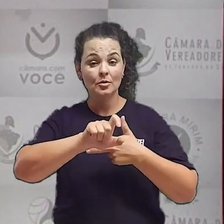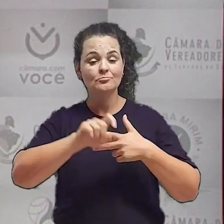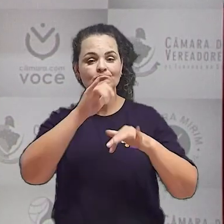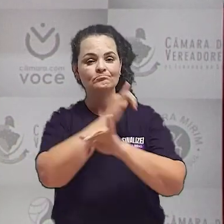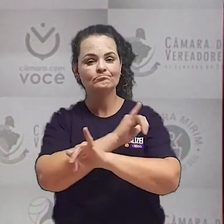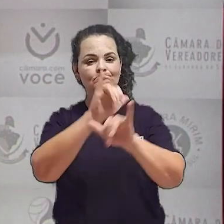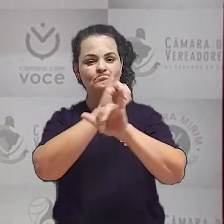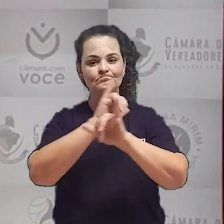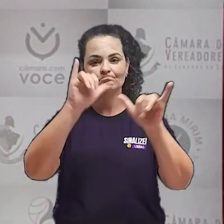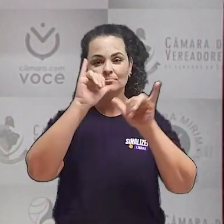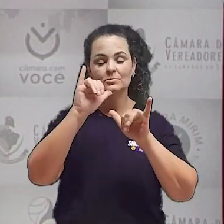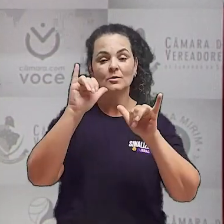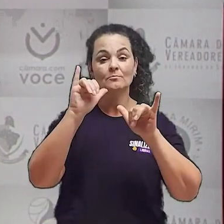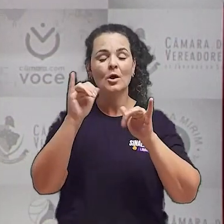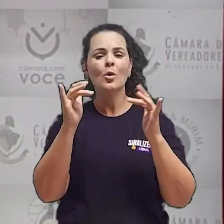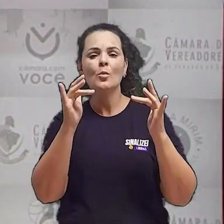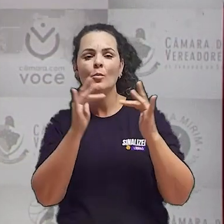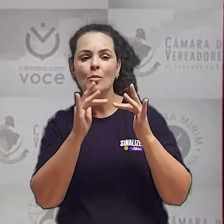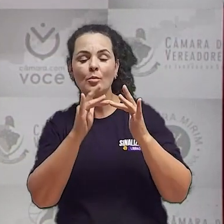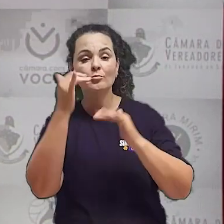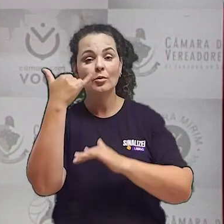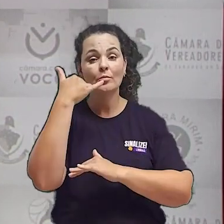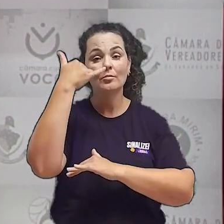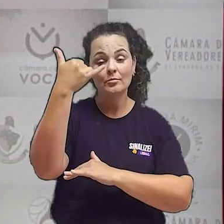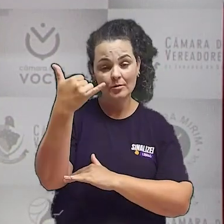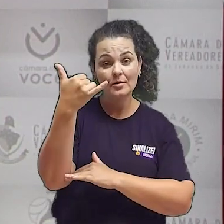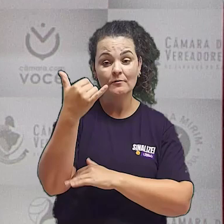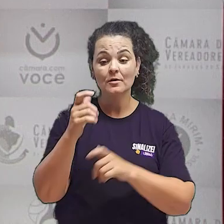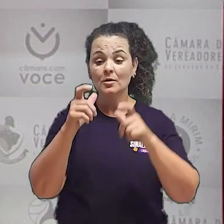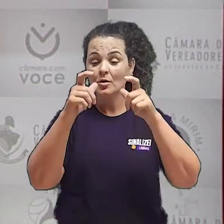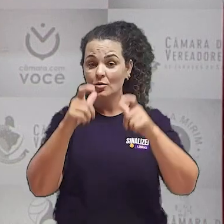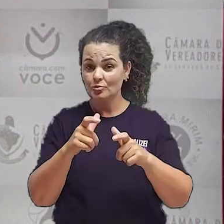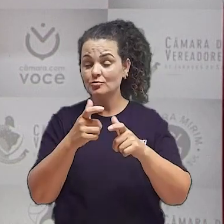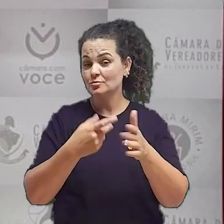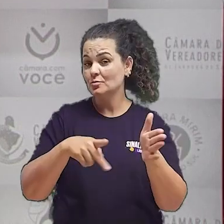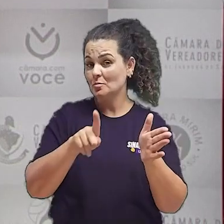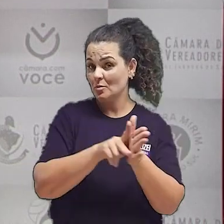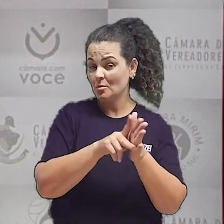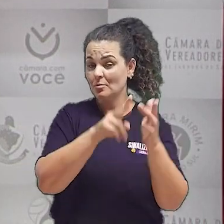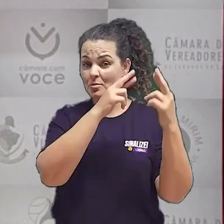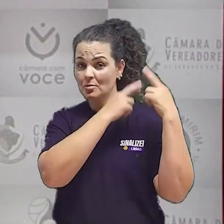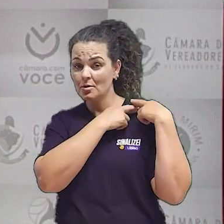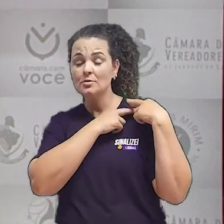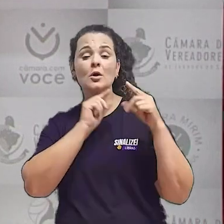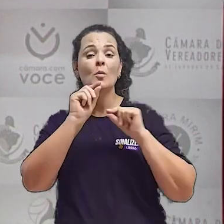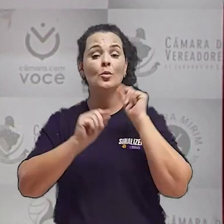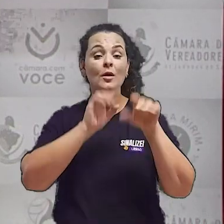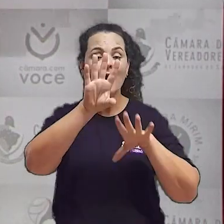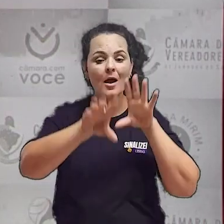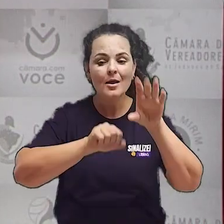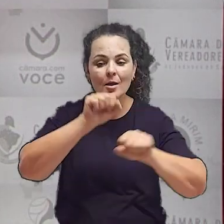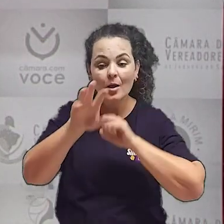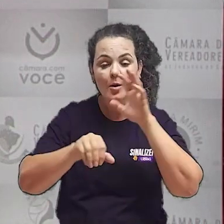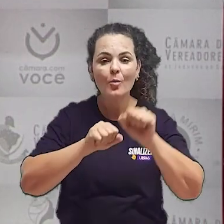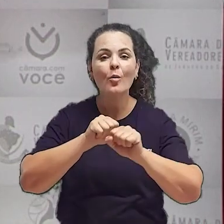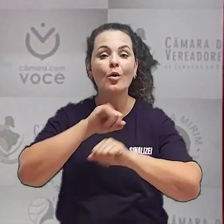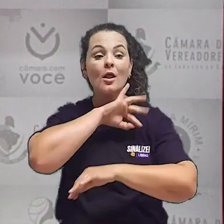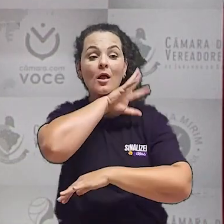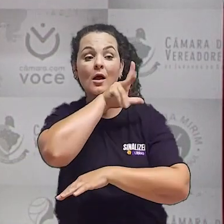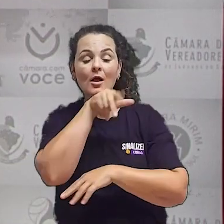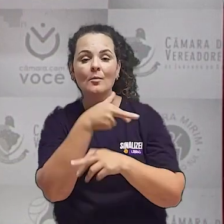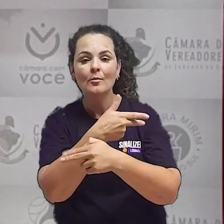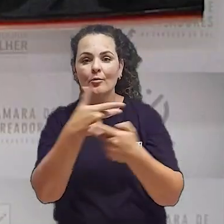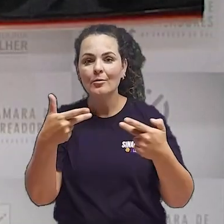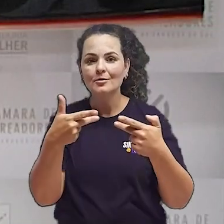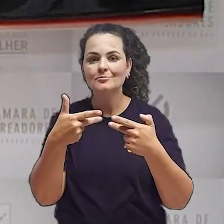a divulgação dos meios de contato e telefones do setor responsável pelo recolhimento de animais mortos em vias